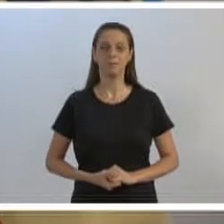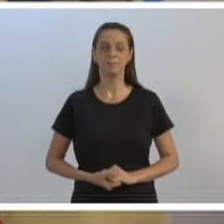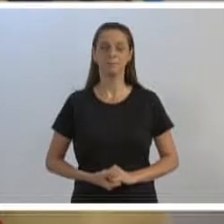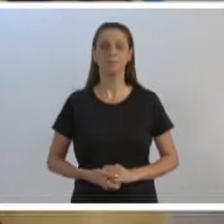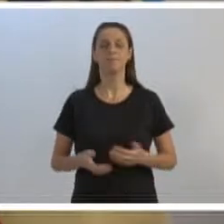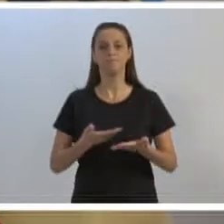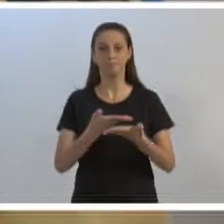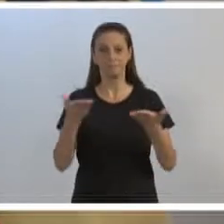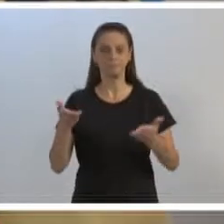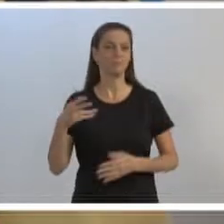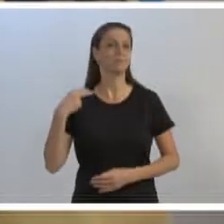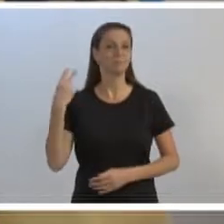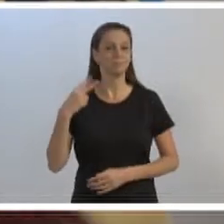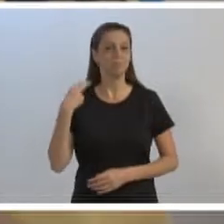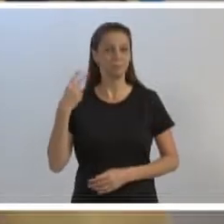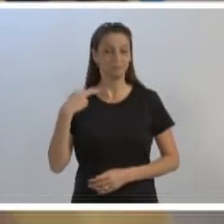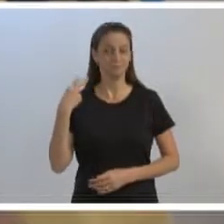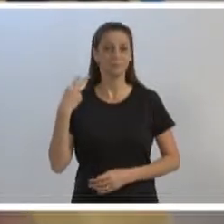Senhores vereadores,